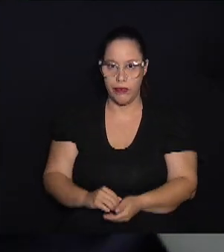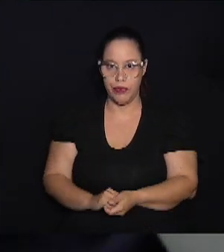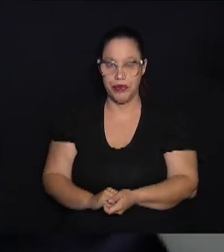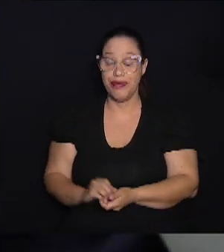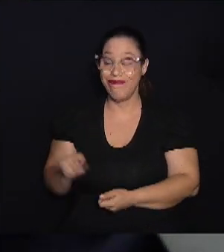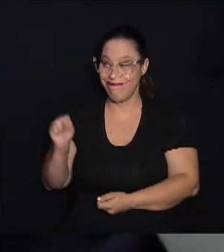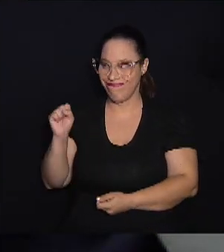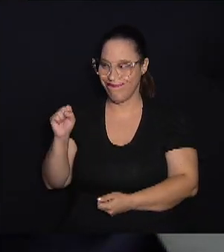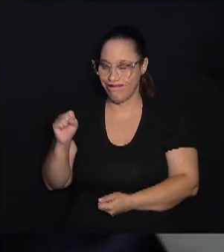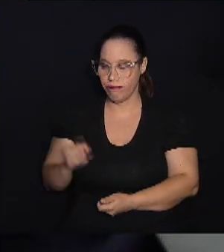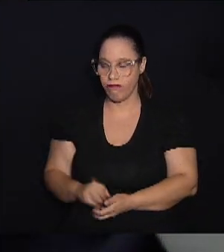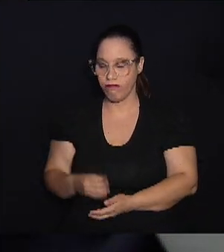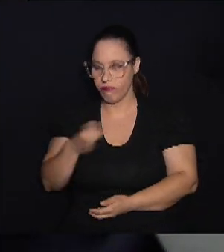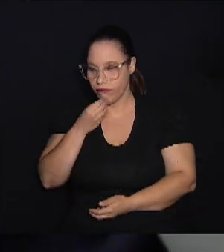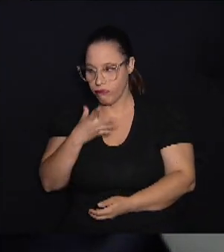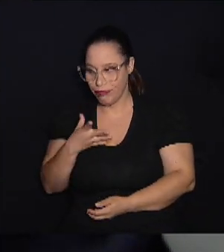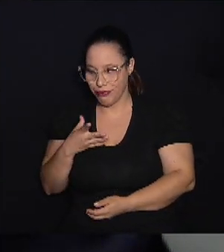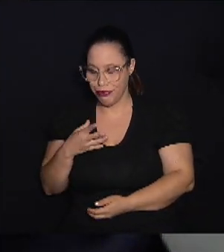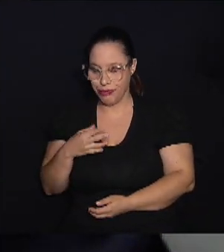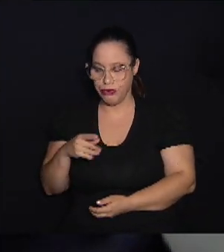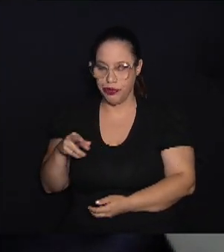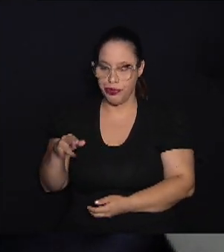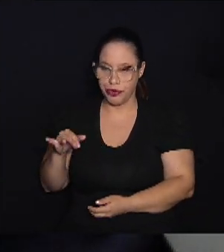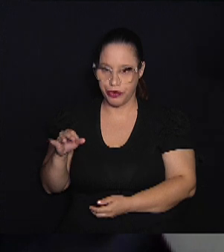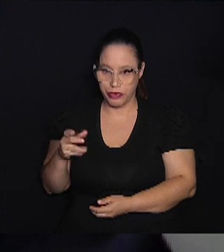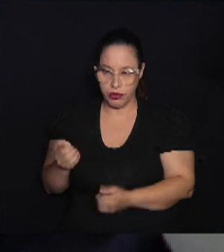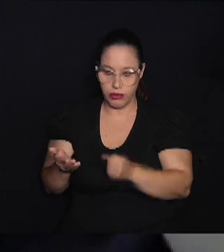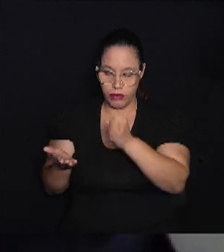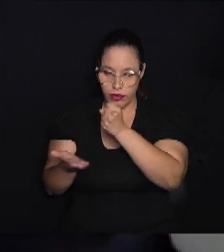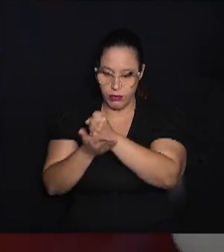Sim. Bom, a nutrição é um pilar